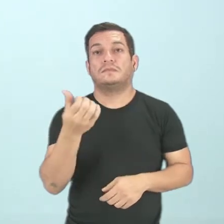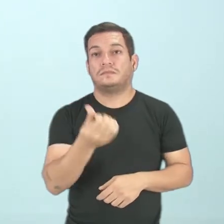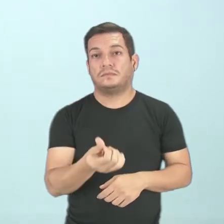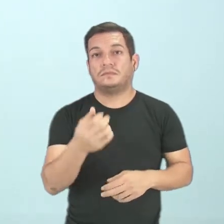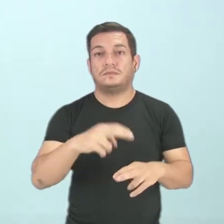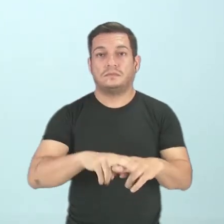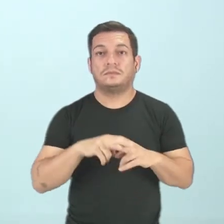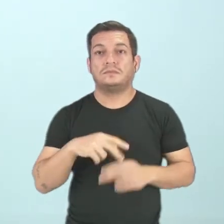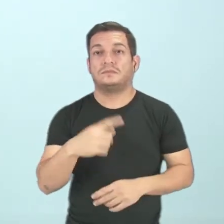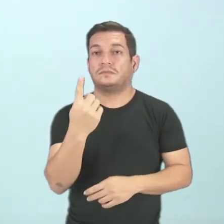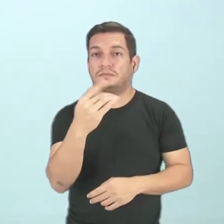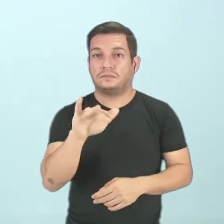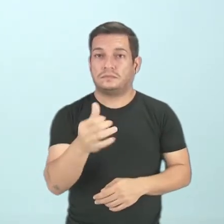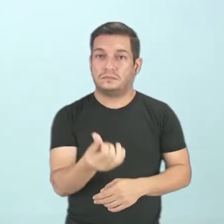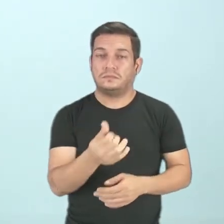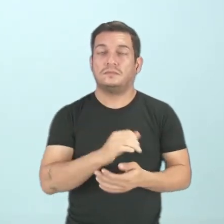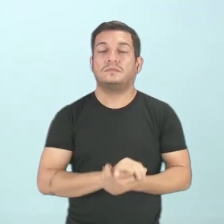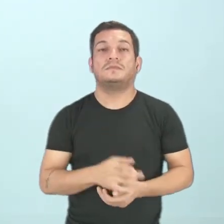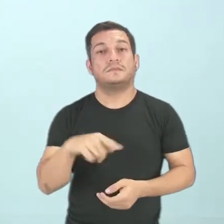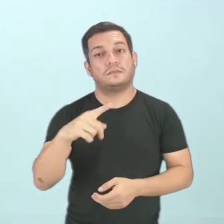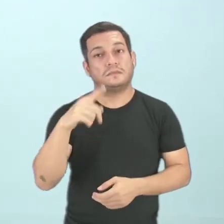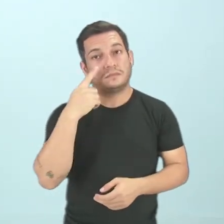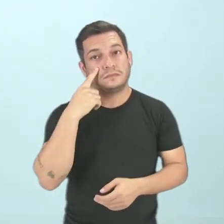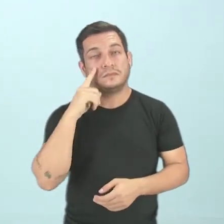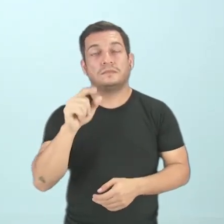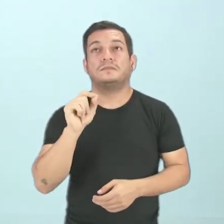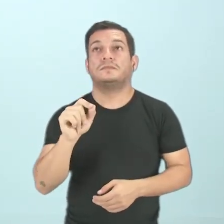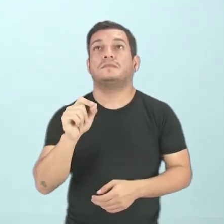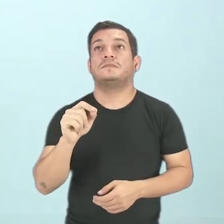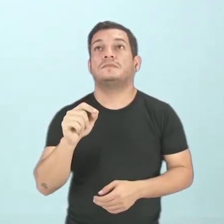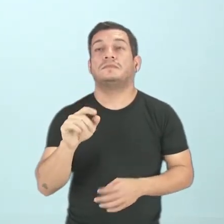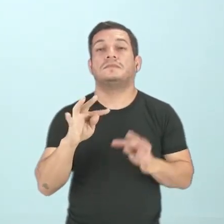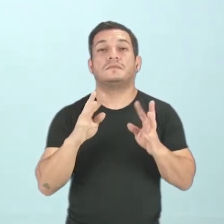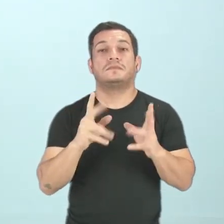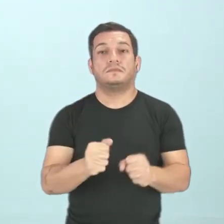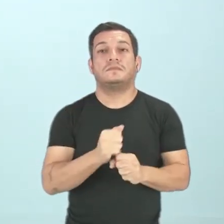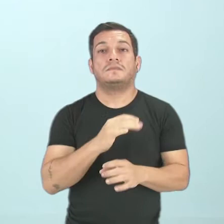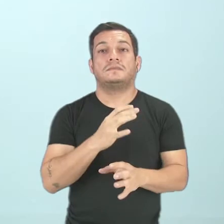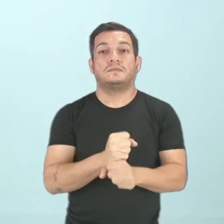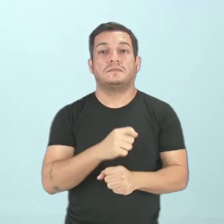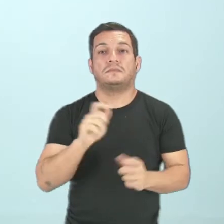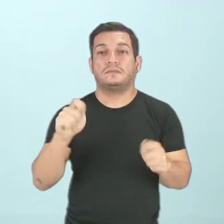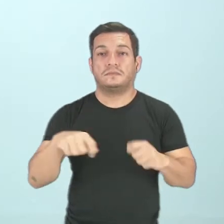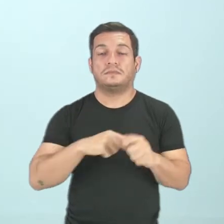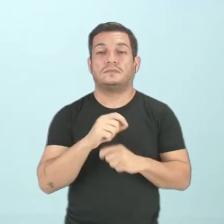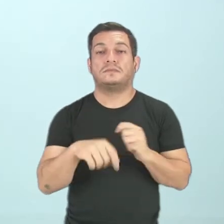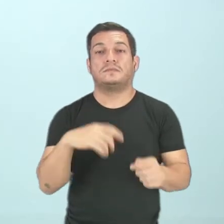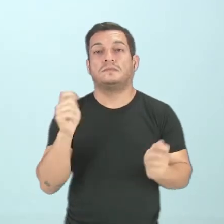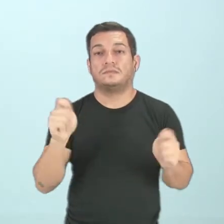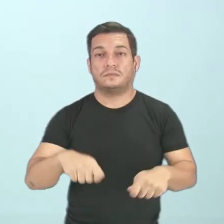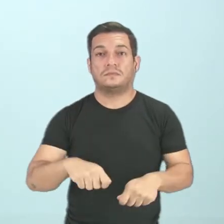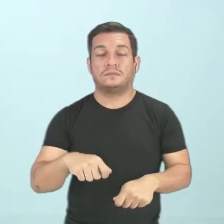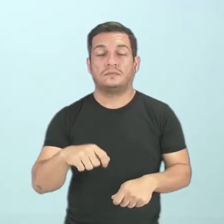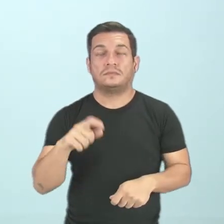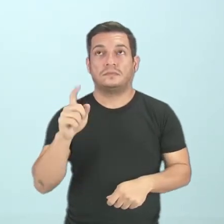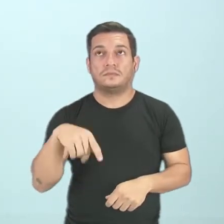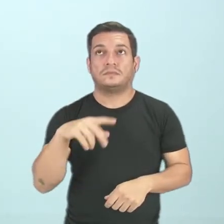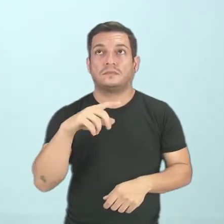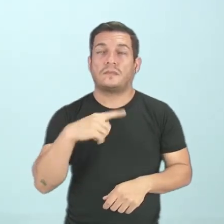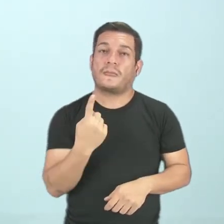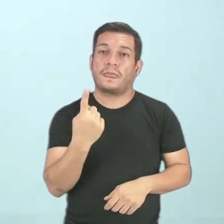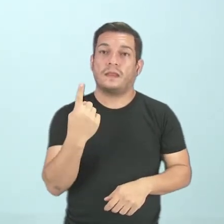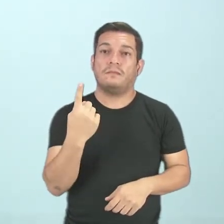6, por isso esse 1/6. Então veja que o total de possibilidades para sair pelo menos